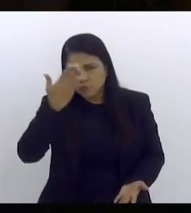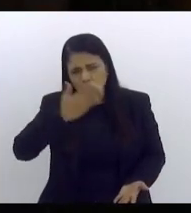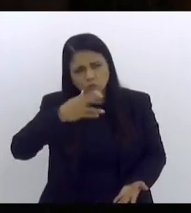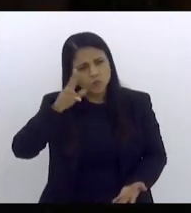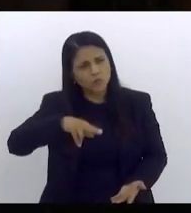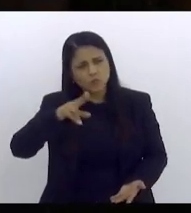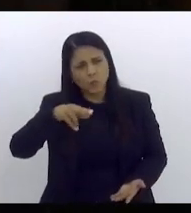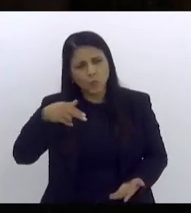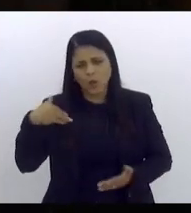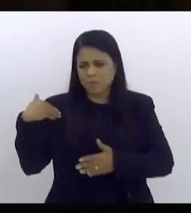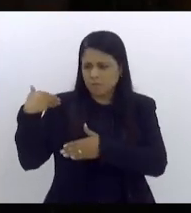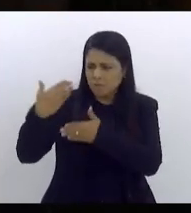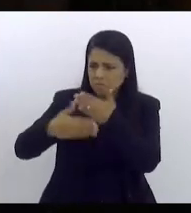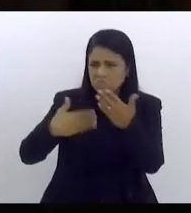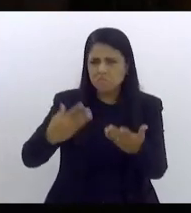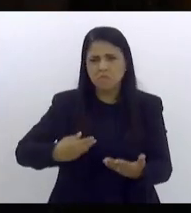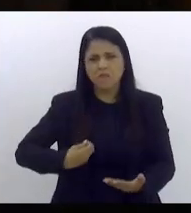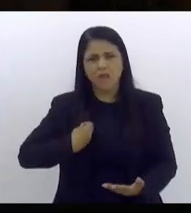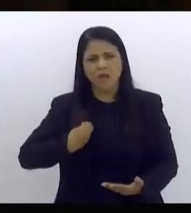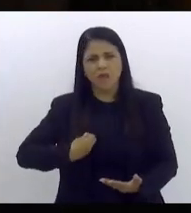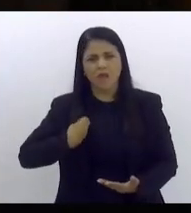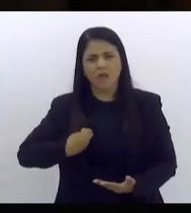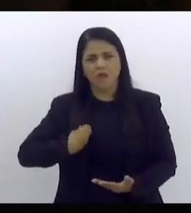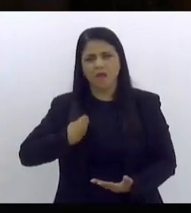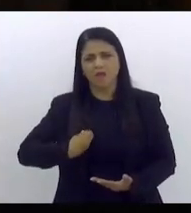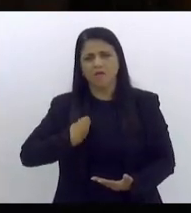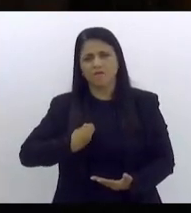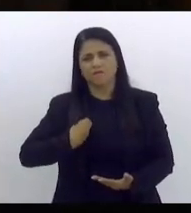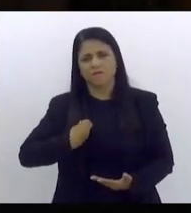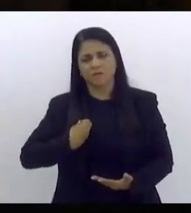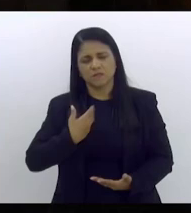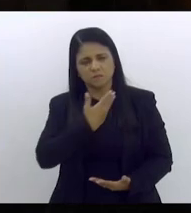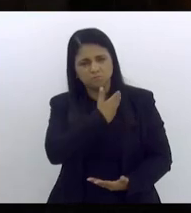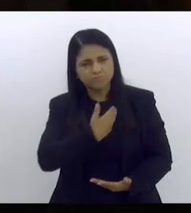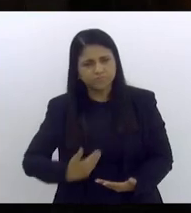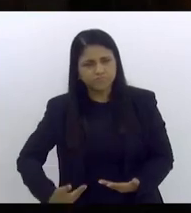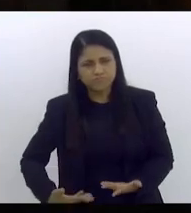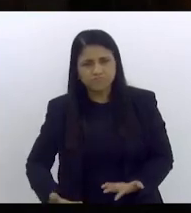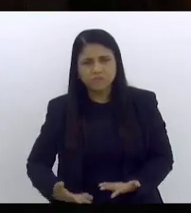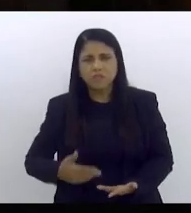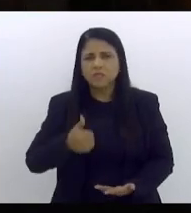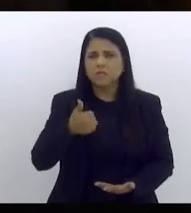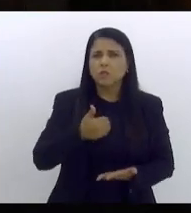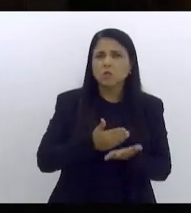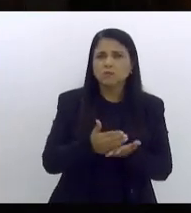longo da minha vida pública, e eu comecei na minha vida pública em